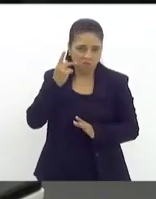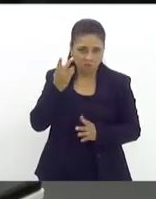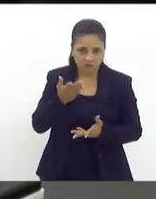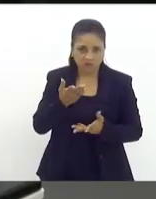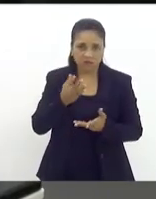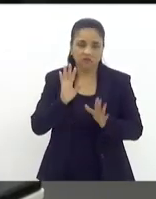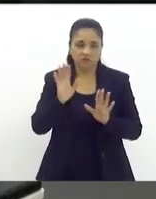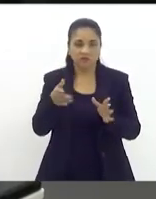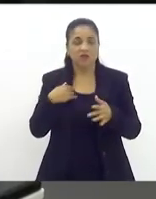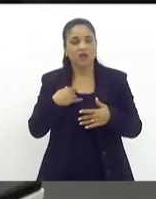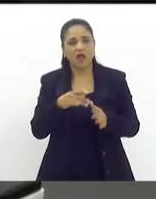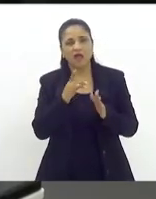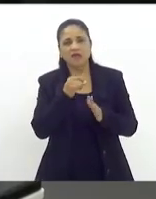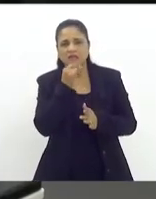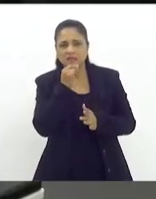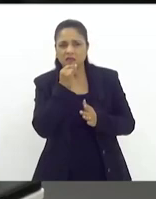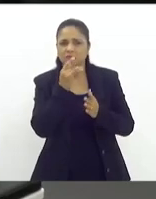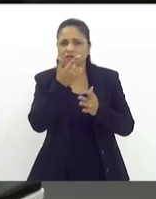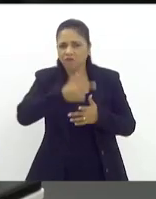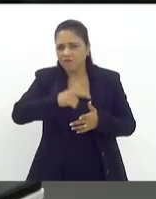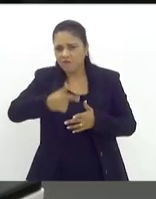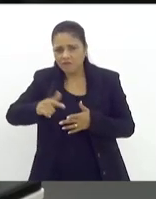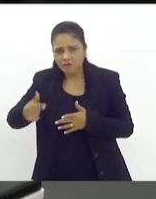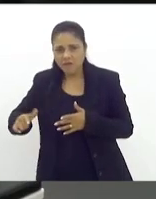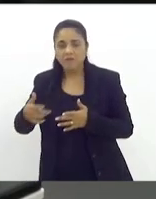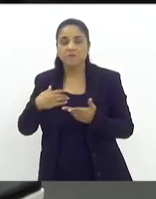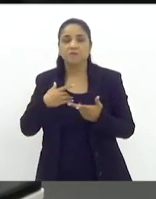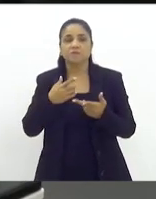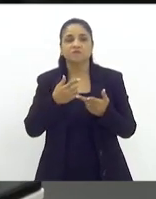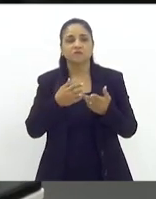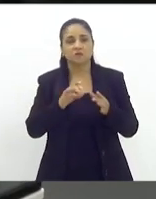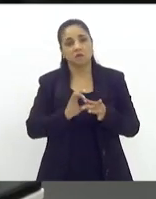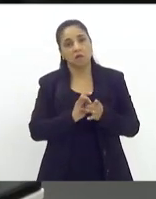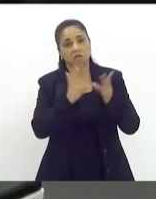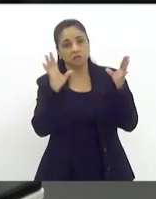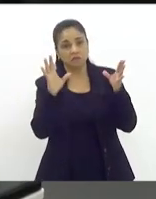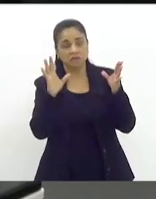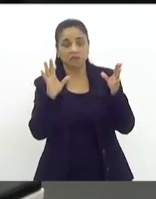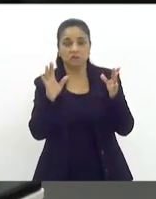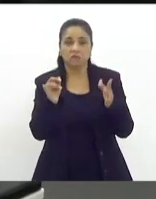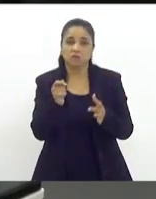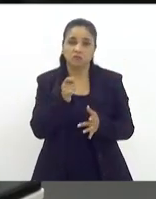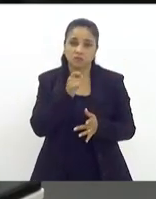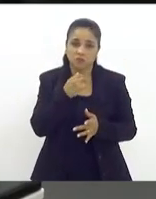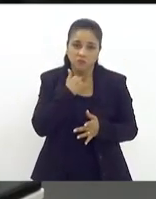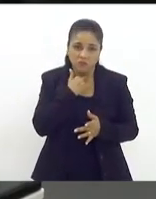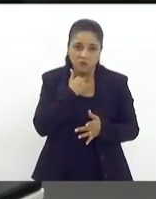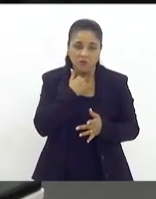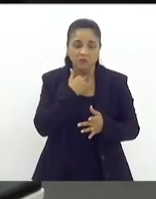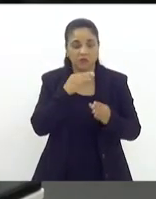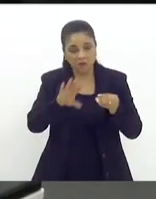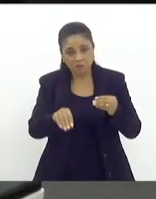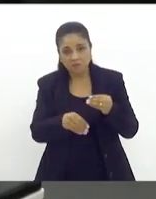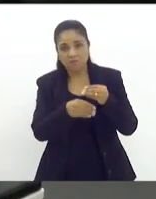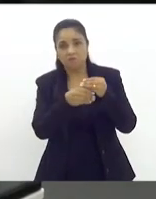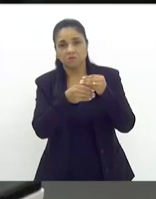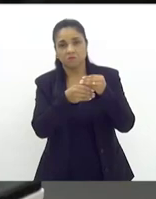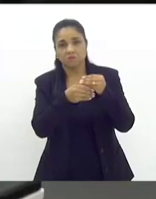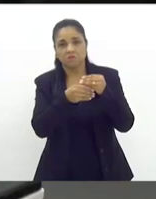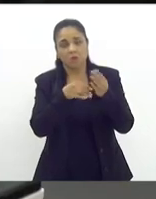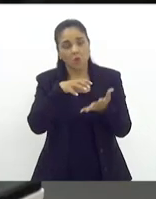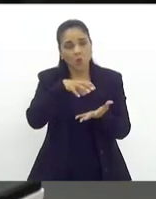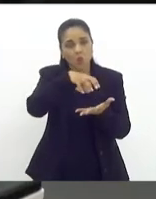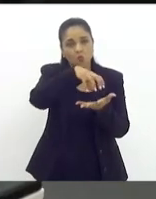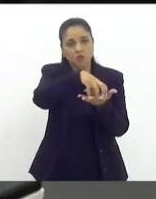deu vários exemplos aqui. Não pode ser um autorizativo a implementação de uma unidade